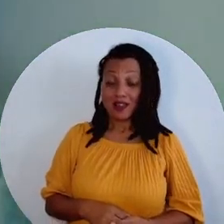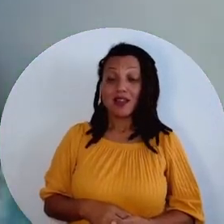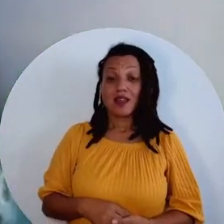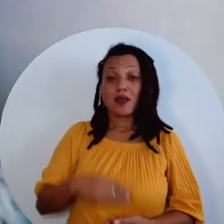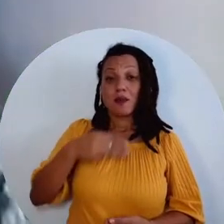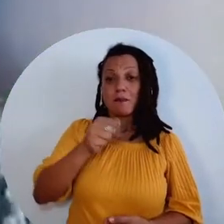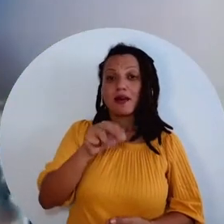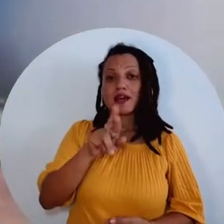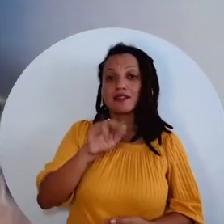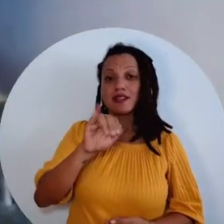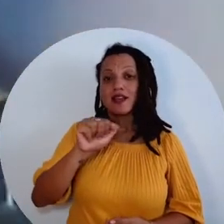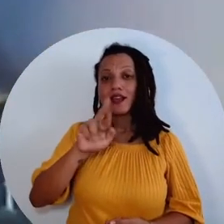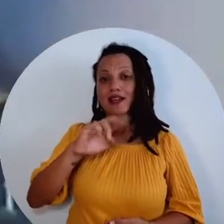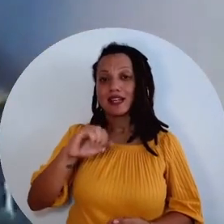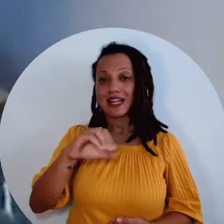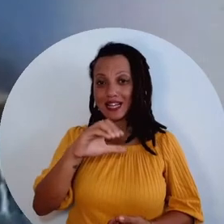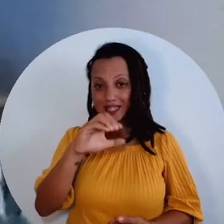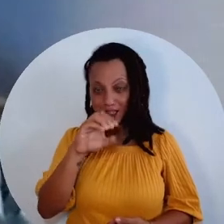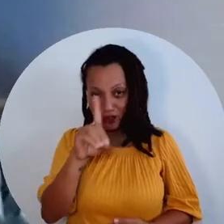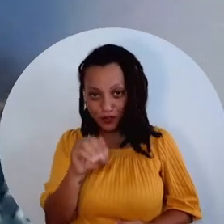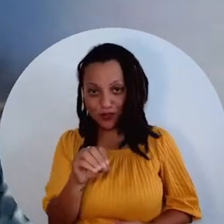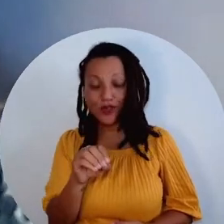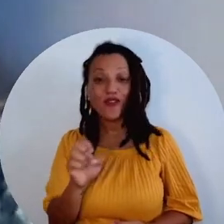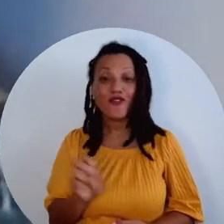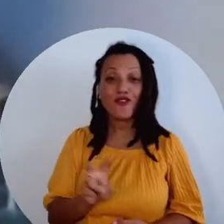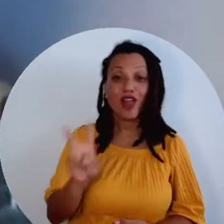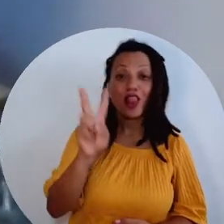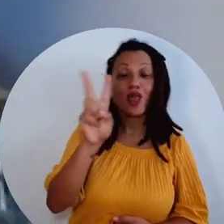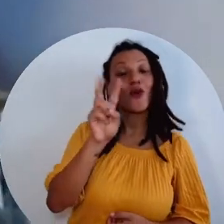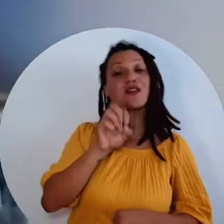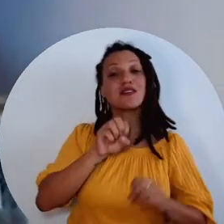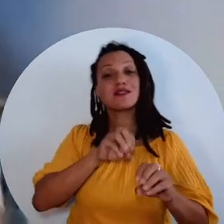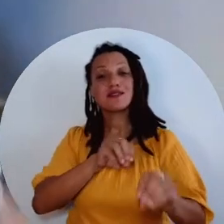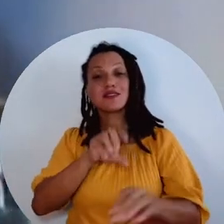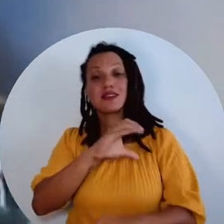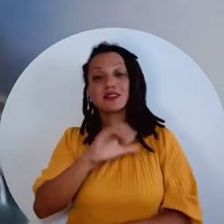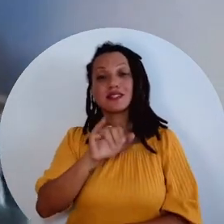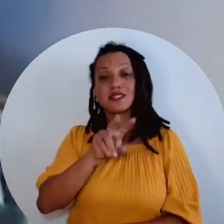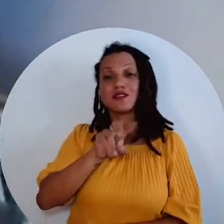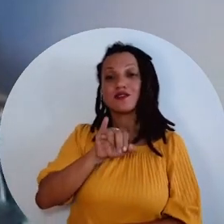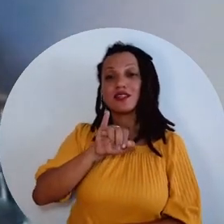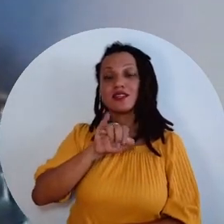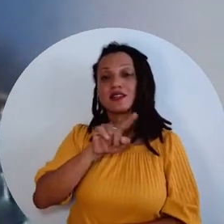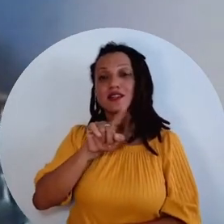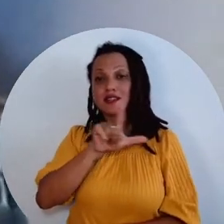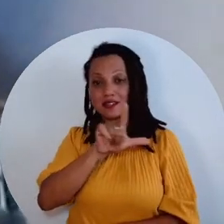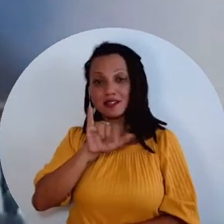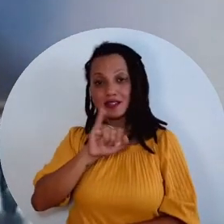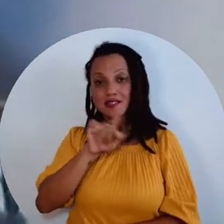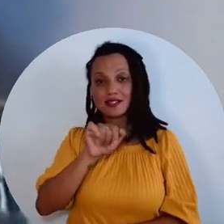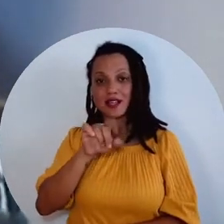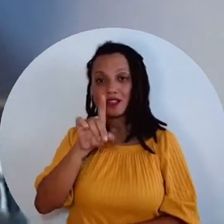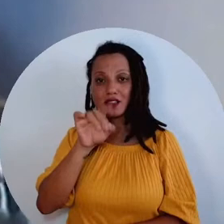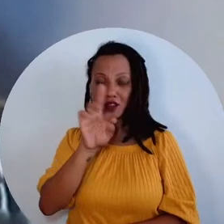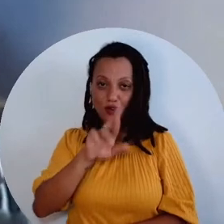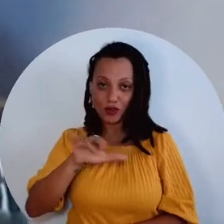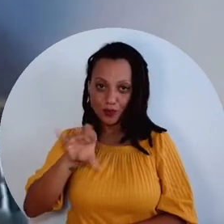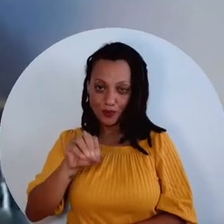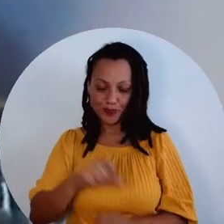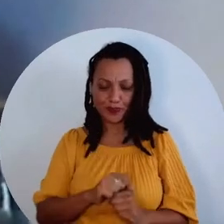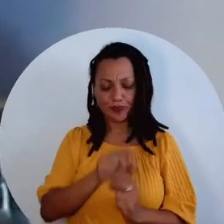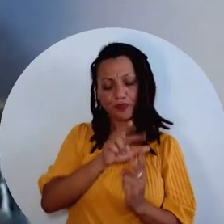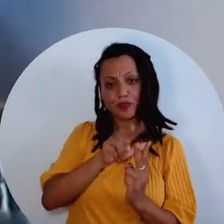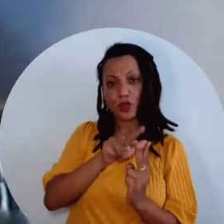civilizatório. E aí, para esse tópico, eu vou falar de duas autoras, vou me basear em duas autoras. A primeira é